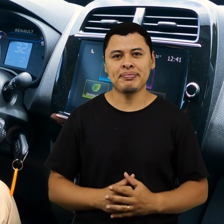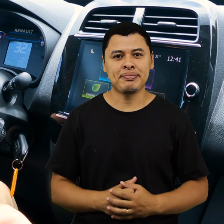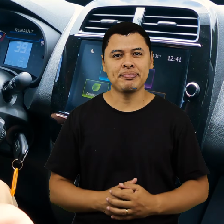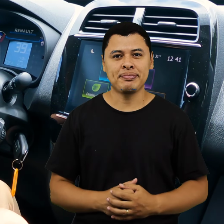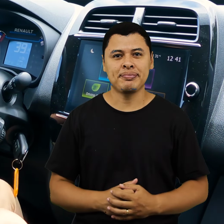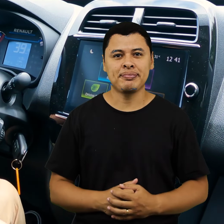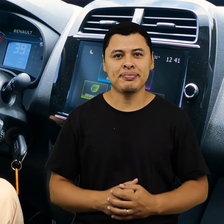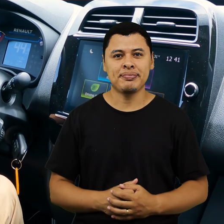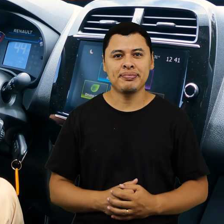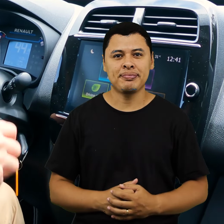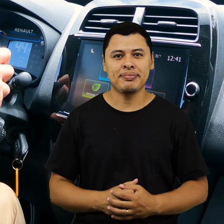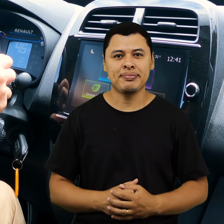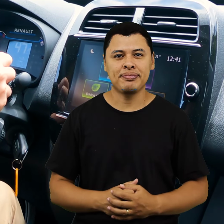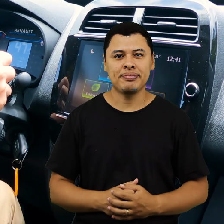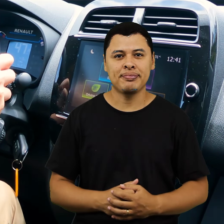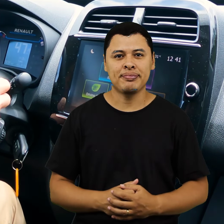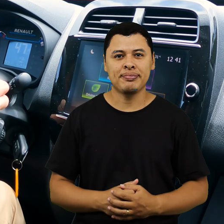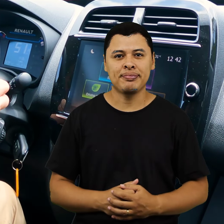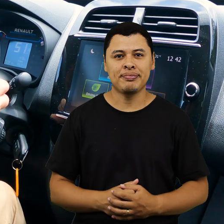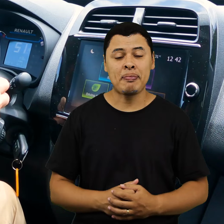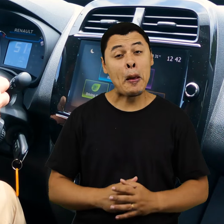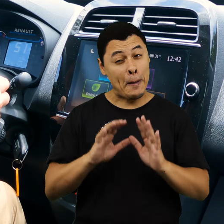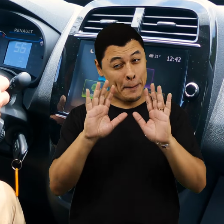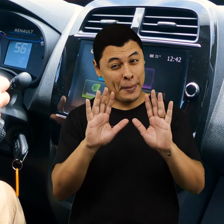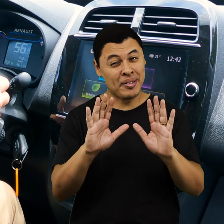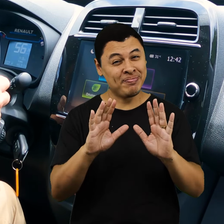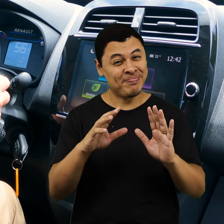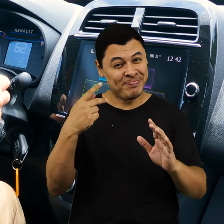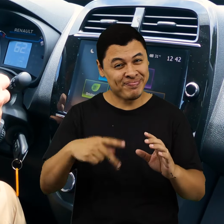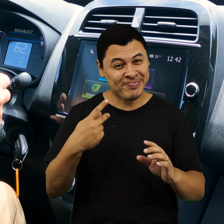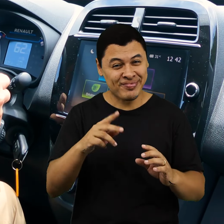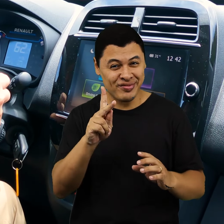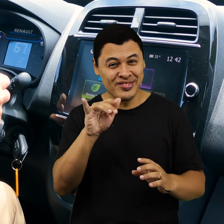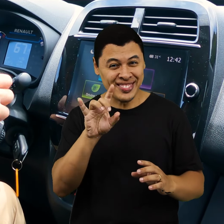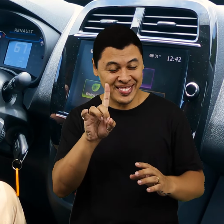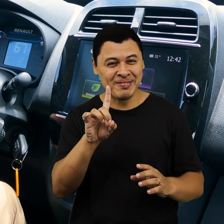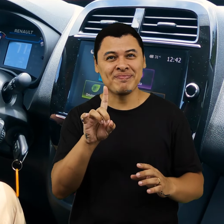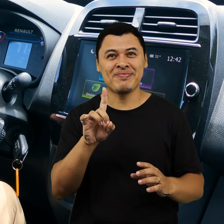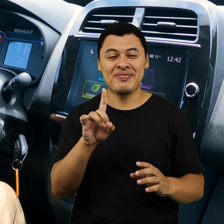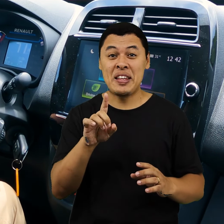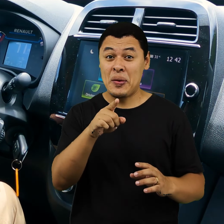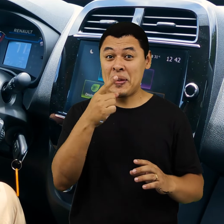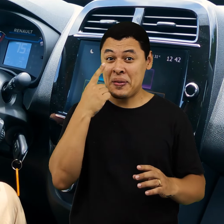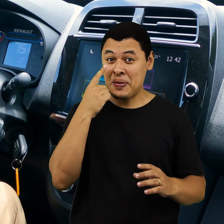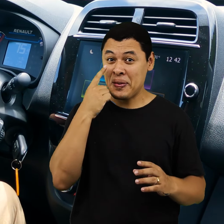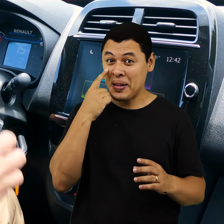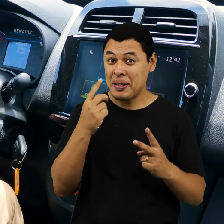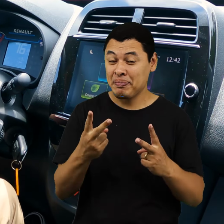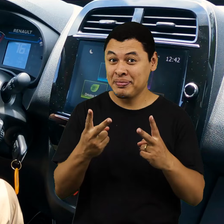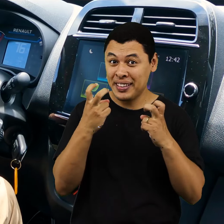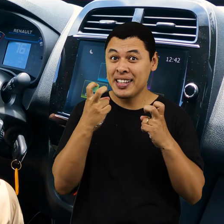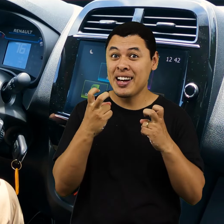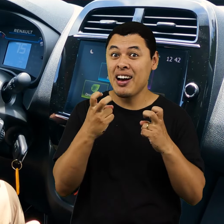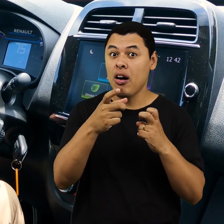Estrada tranquila, asfaltada e com vegetação lateral. Uma das principais características do Kwid e que vão